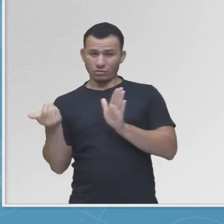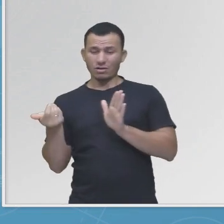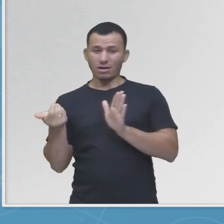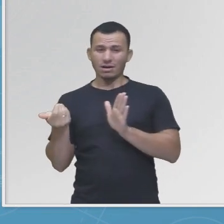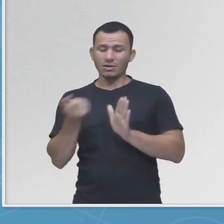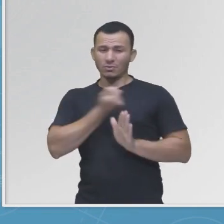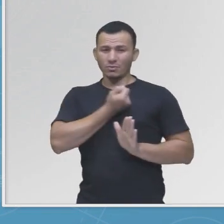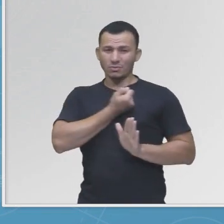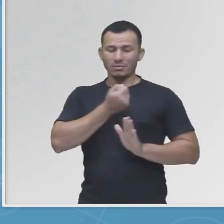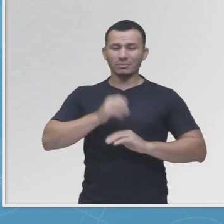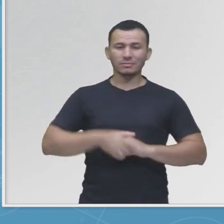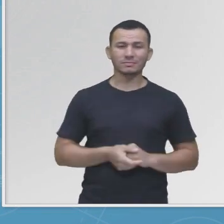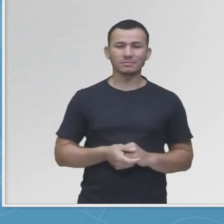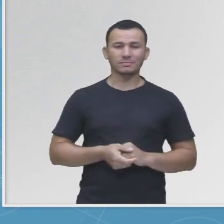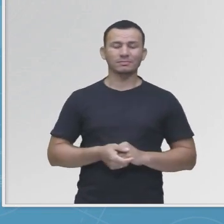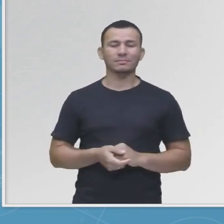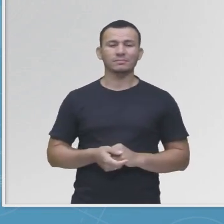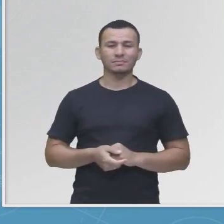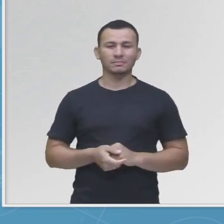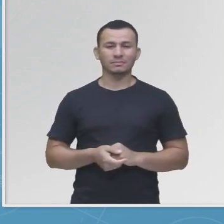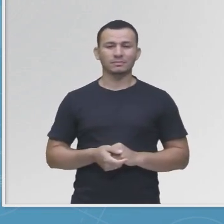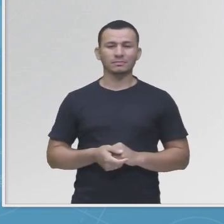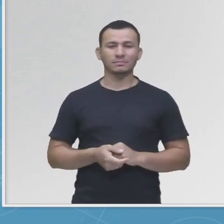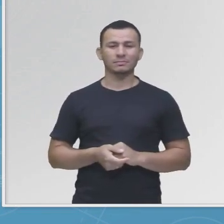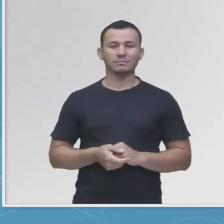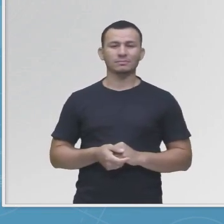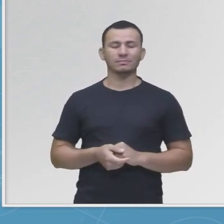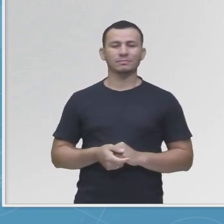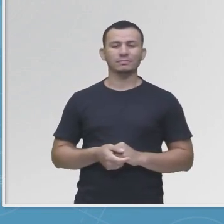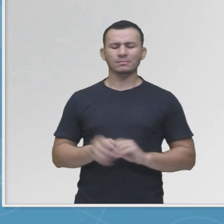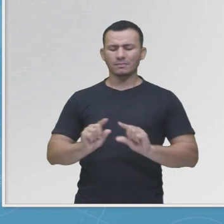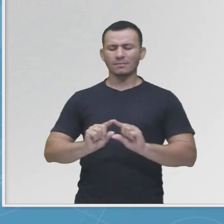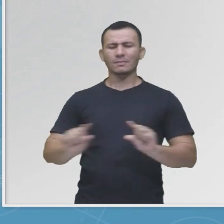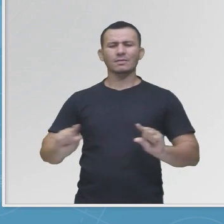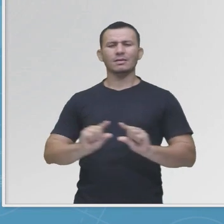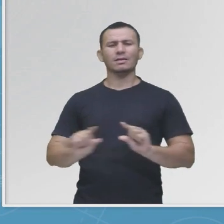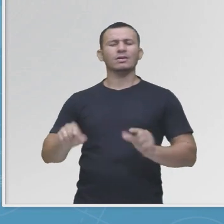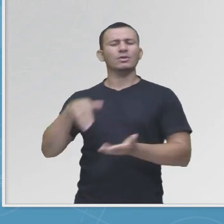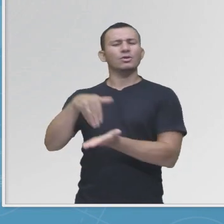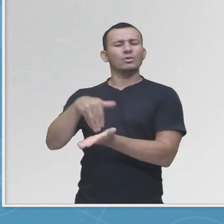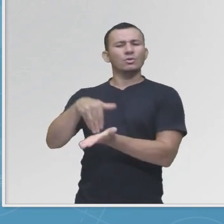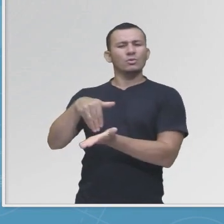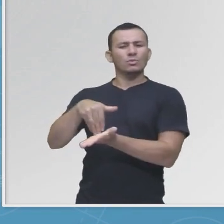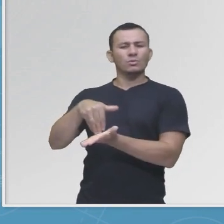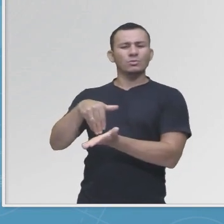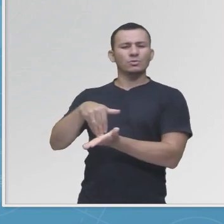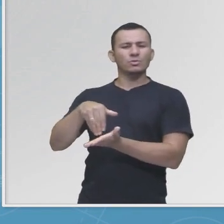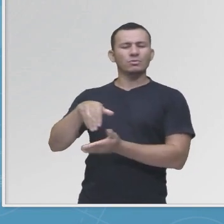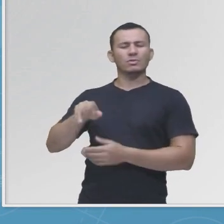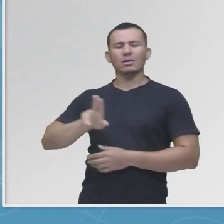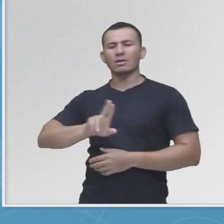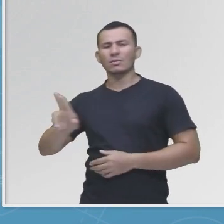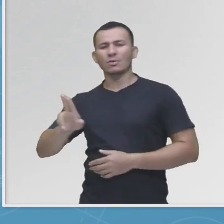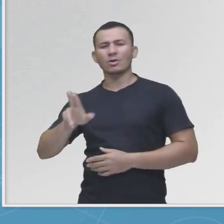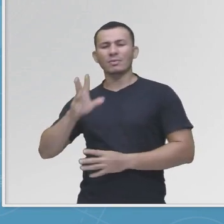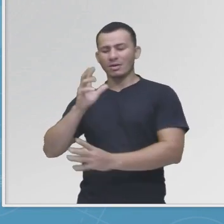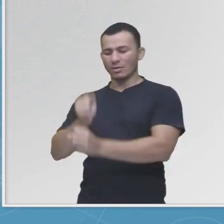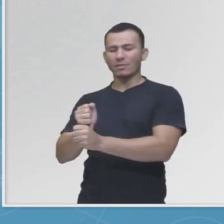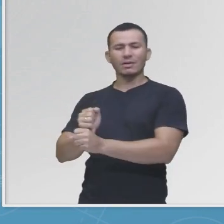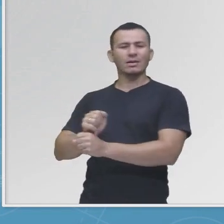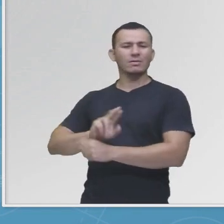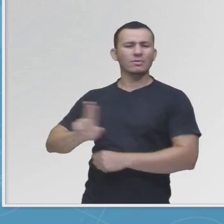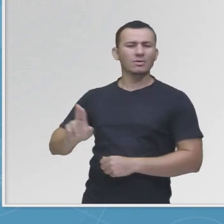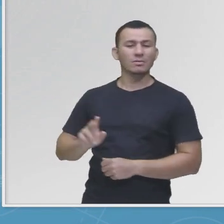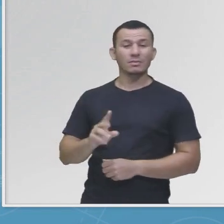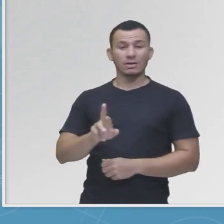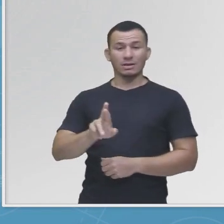que foi dado no início. O nome que é dado para essa operação, a resposta, né, é chamado